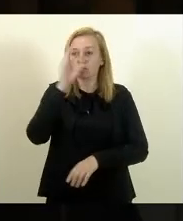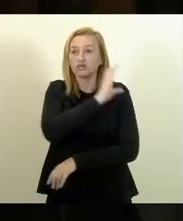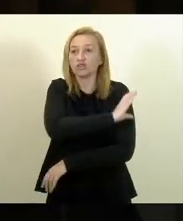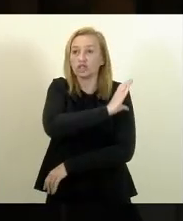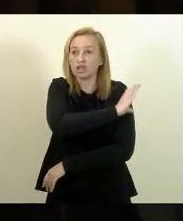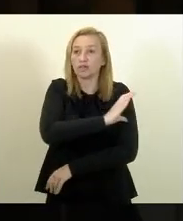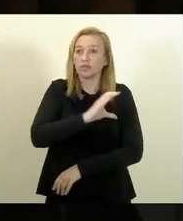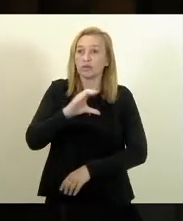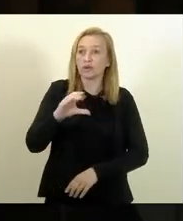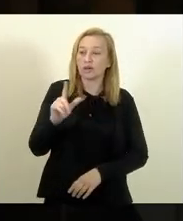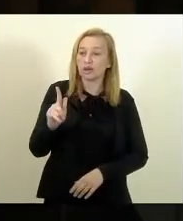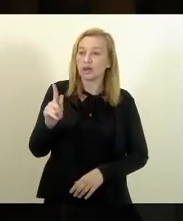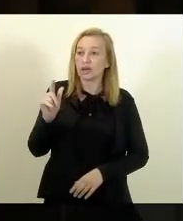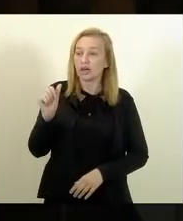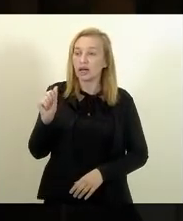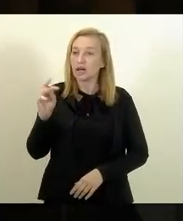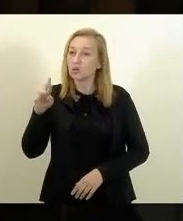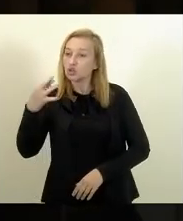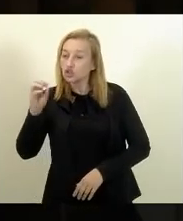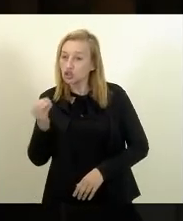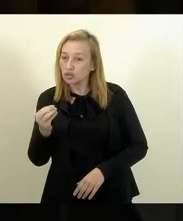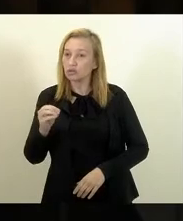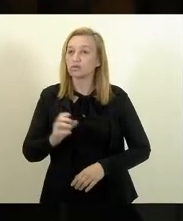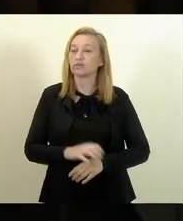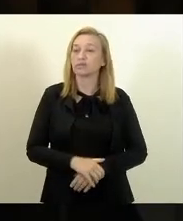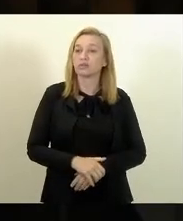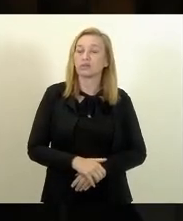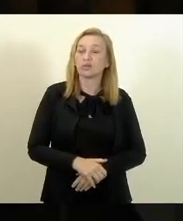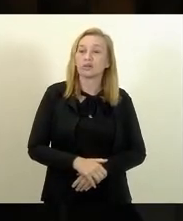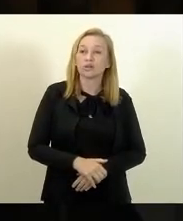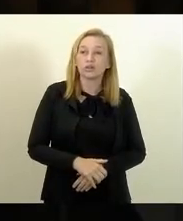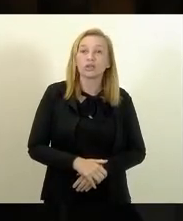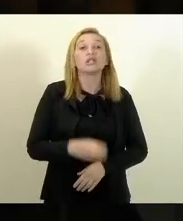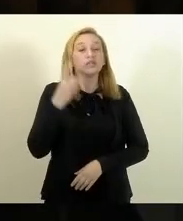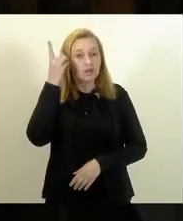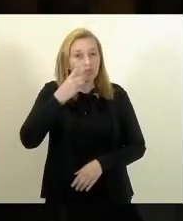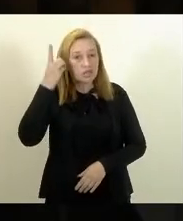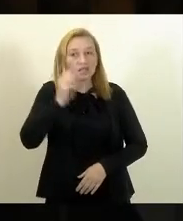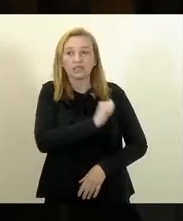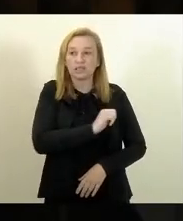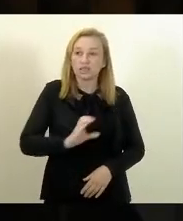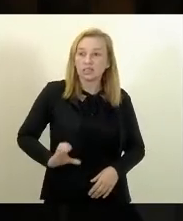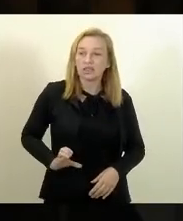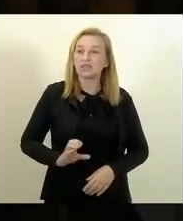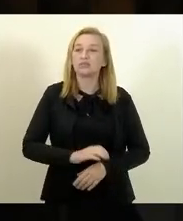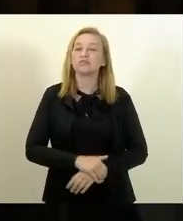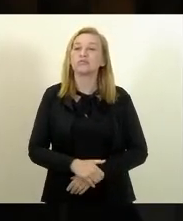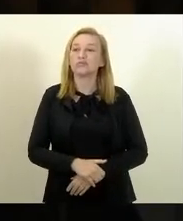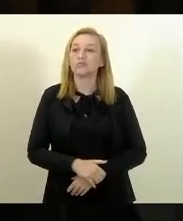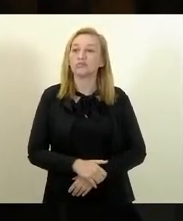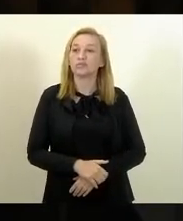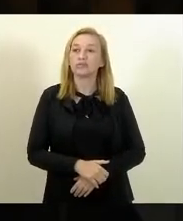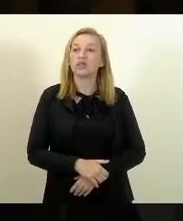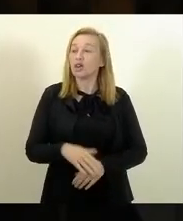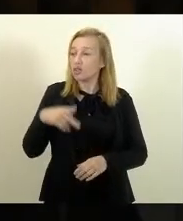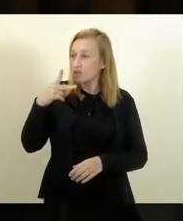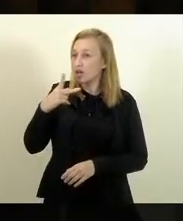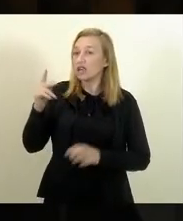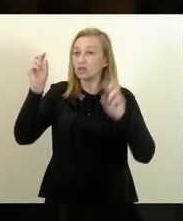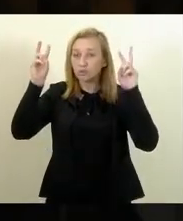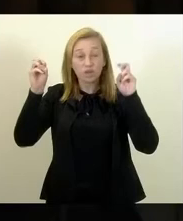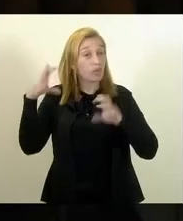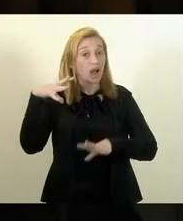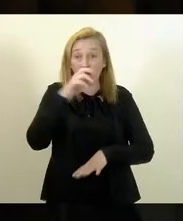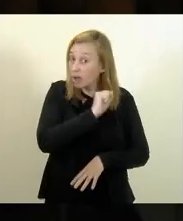Garotinho, pensando alternativas, e o deputado André Siciliano, que eu abordei sobre o tema, de